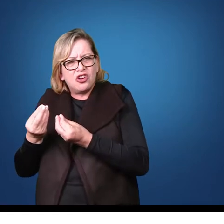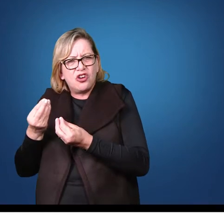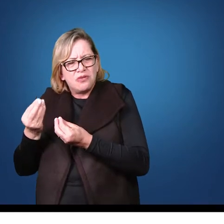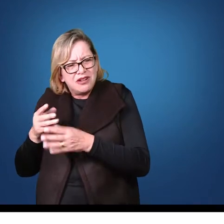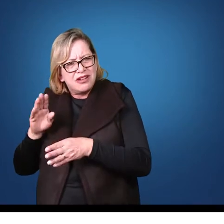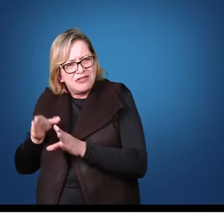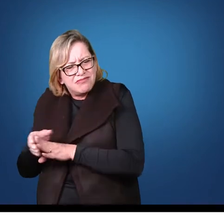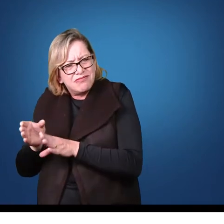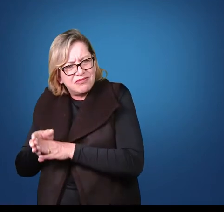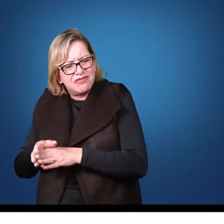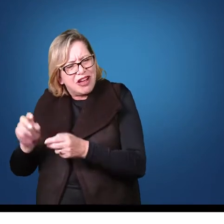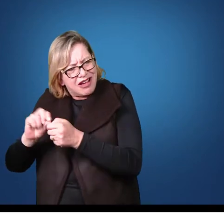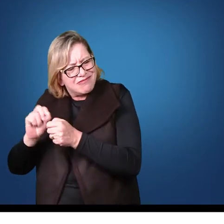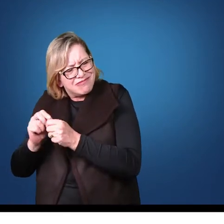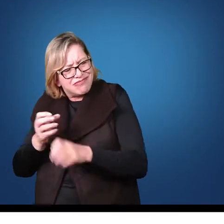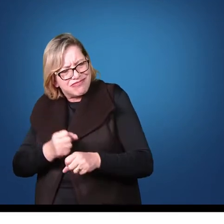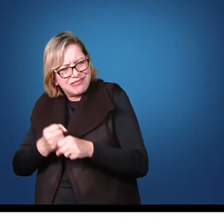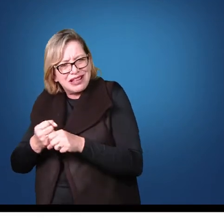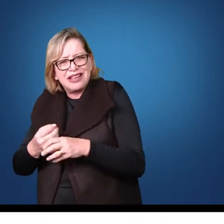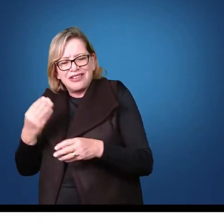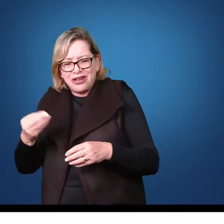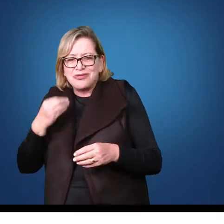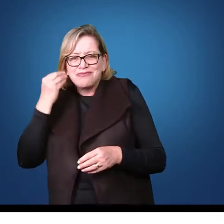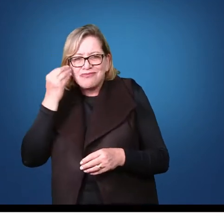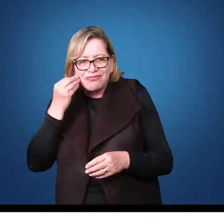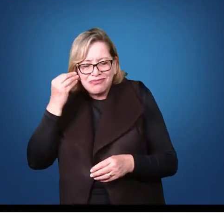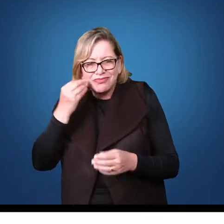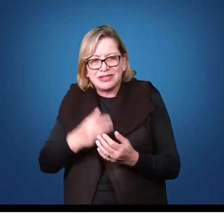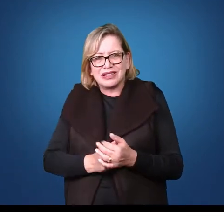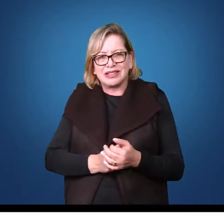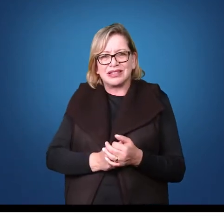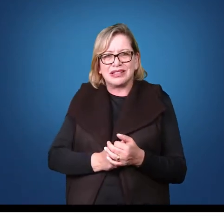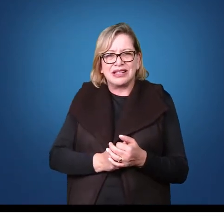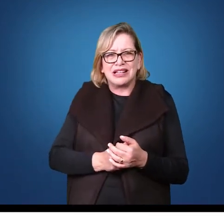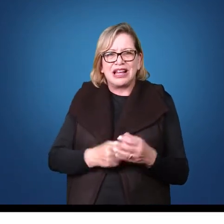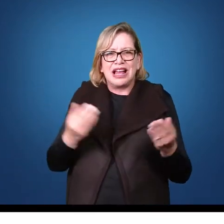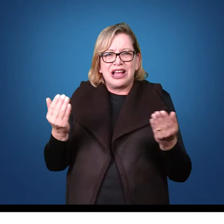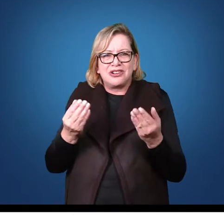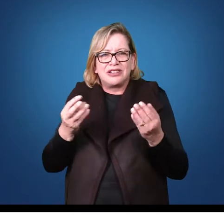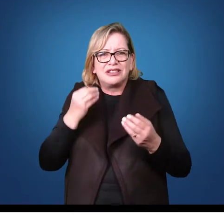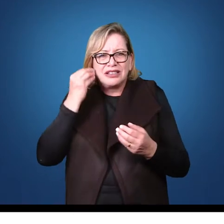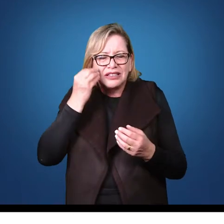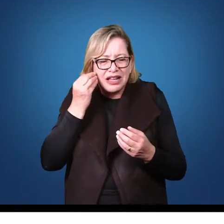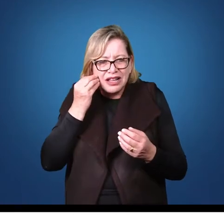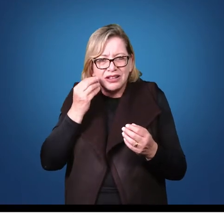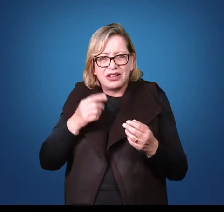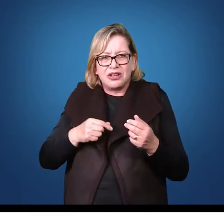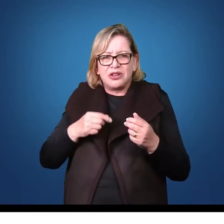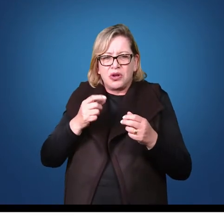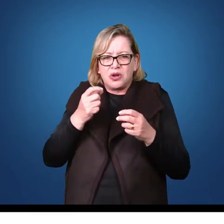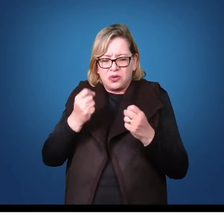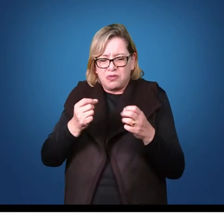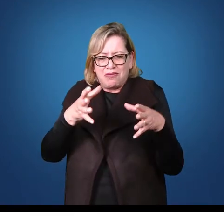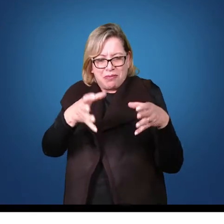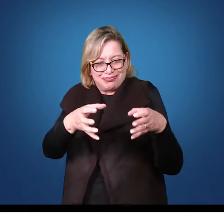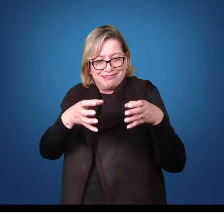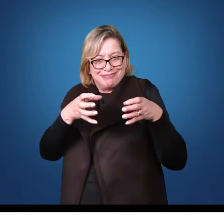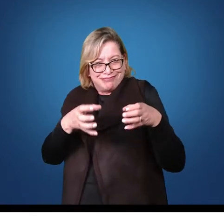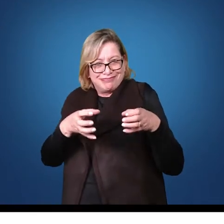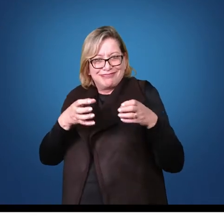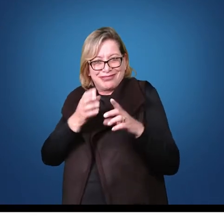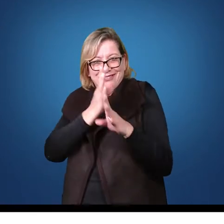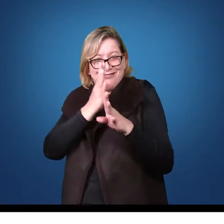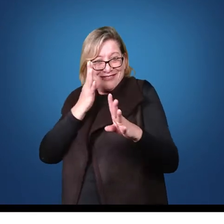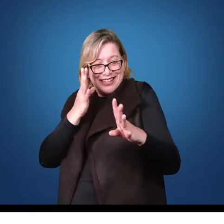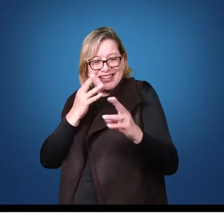Tá, sim. Vamos cantar então. Ai. Vamos tentar. Atenção, um pega na cintura do